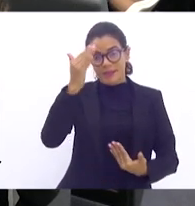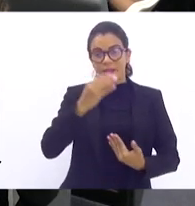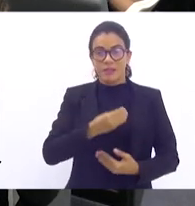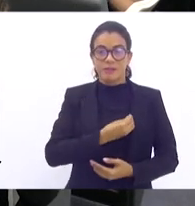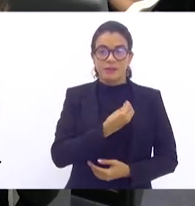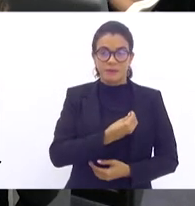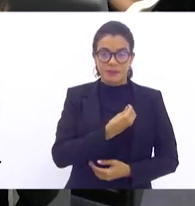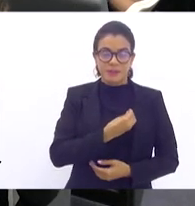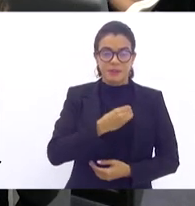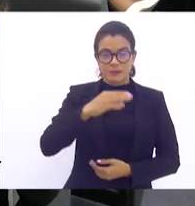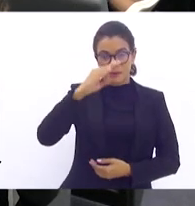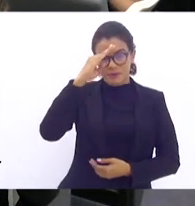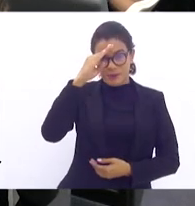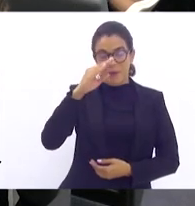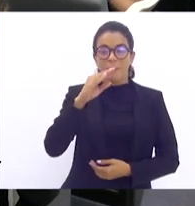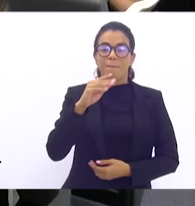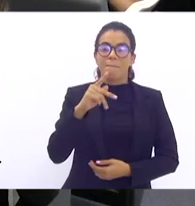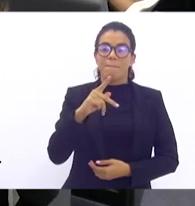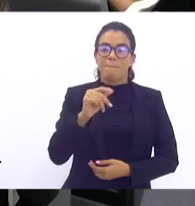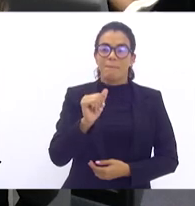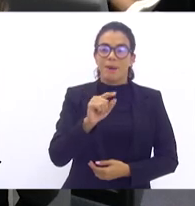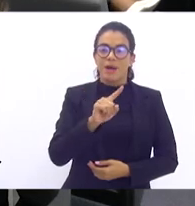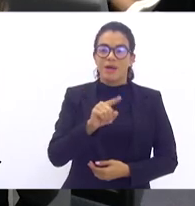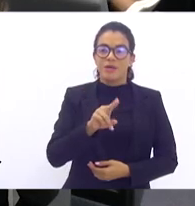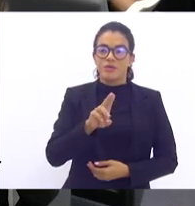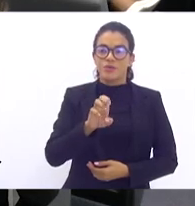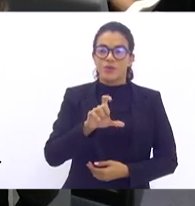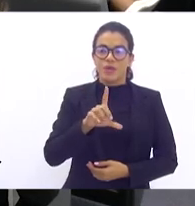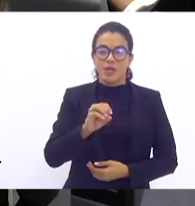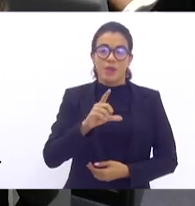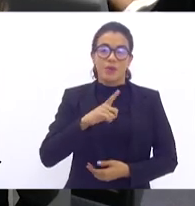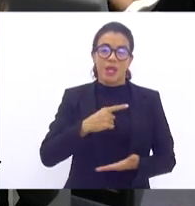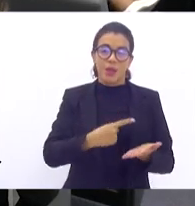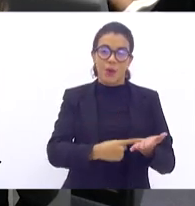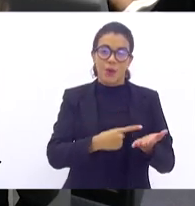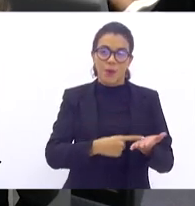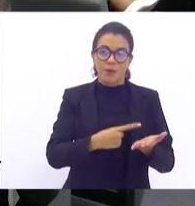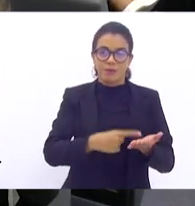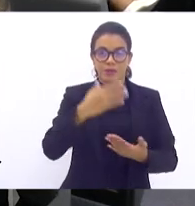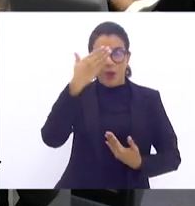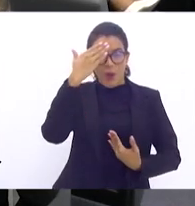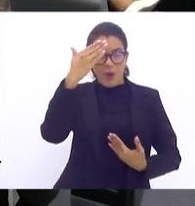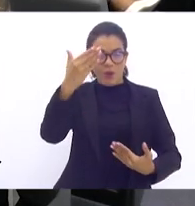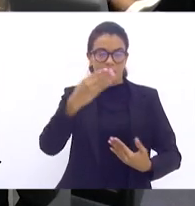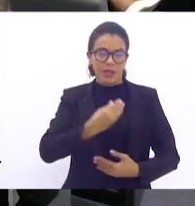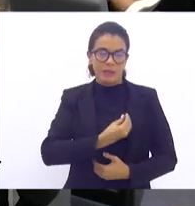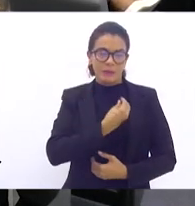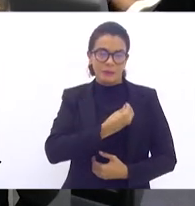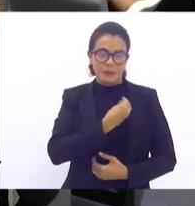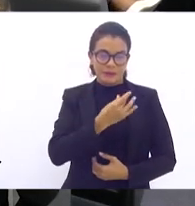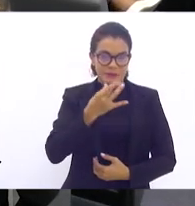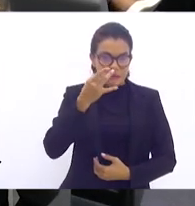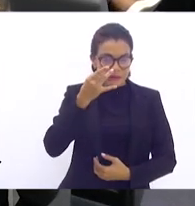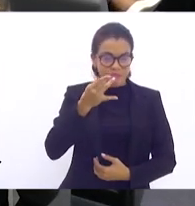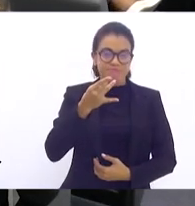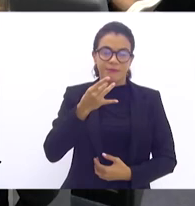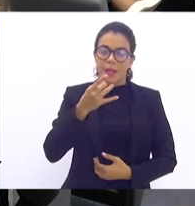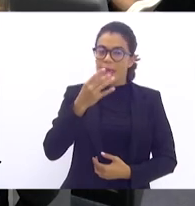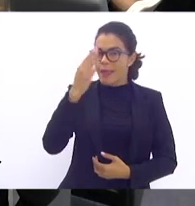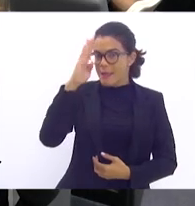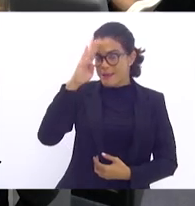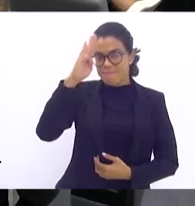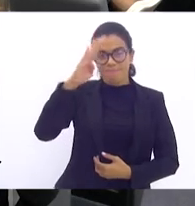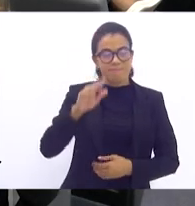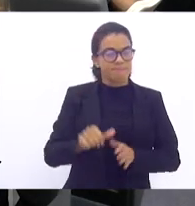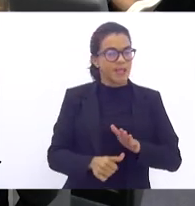do General pasuelo que tem um novo compromisso obrigado pela pela participação General muito importante aí a liderança do